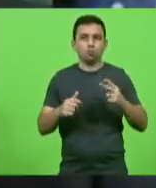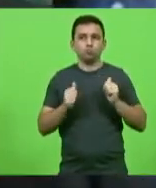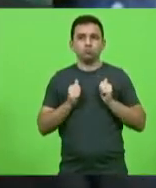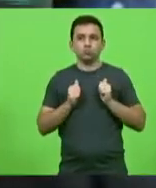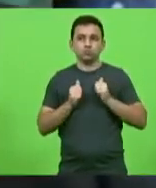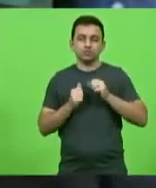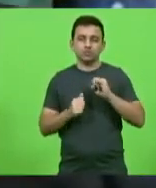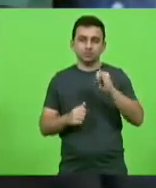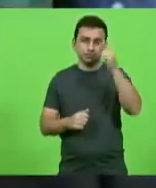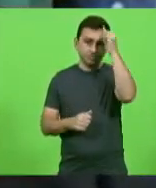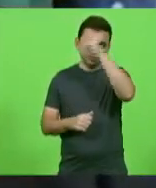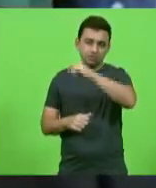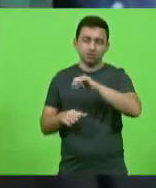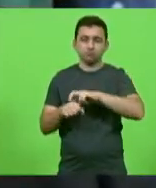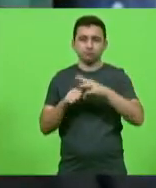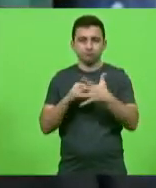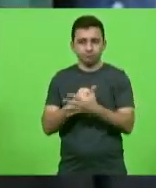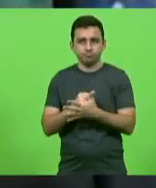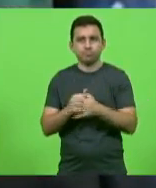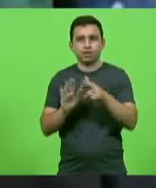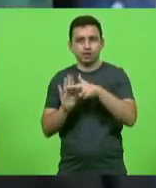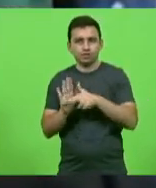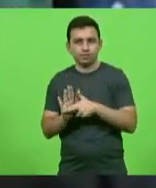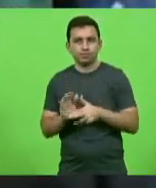medidas de combate à o 2019